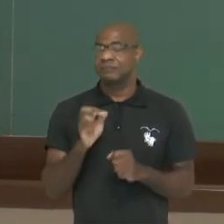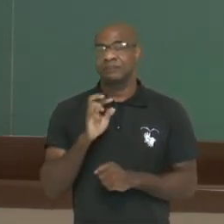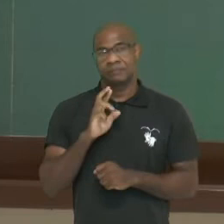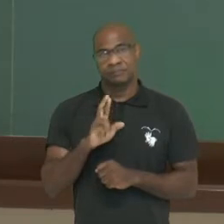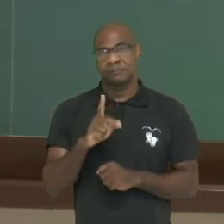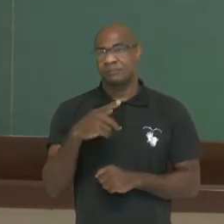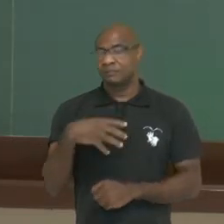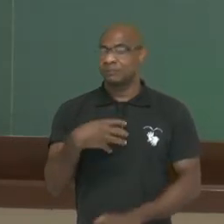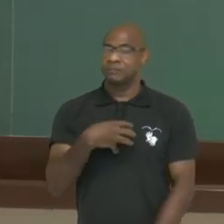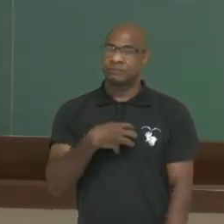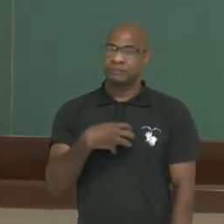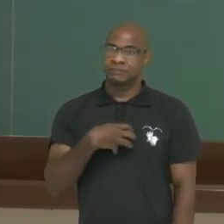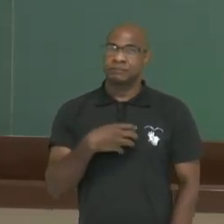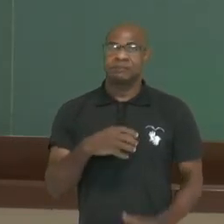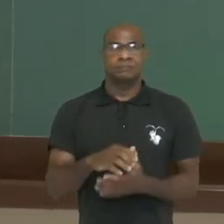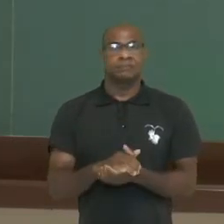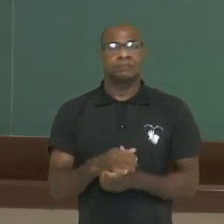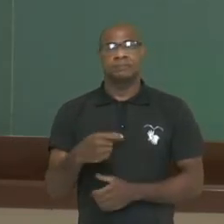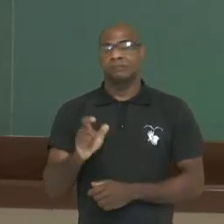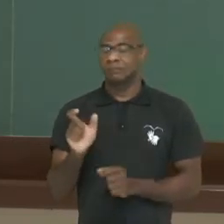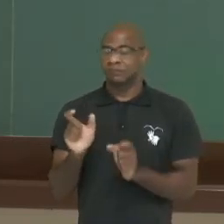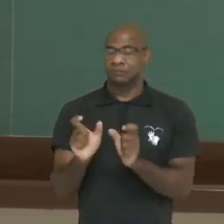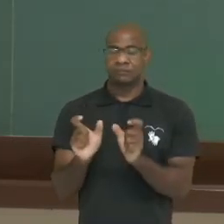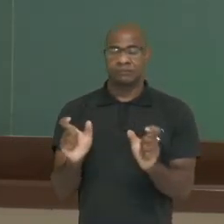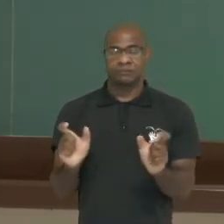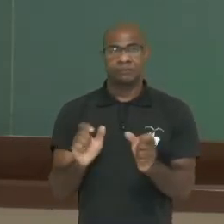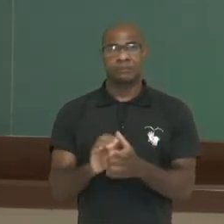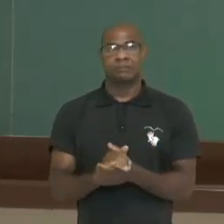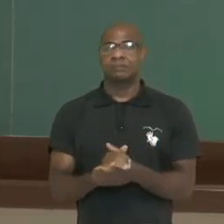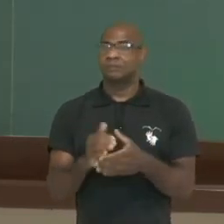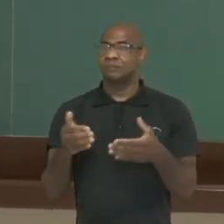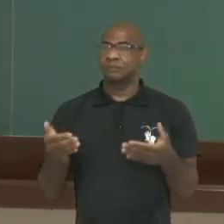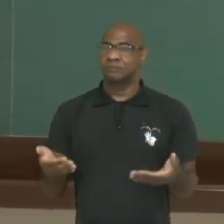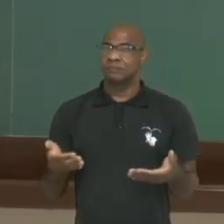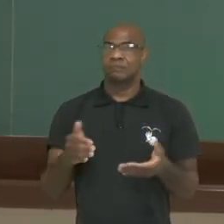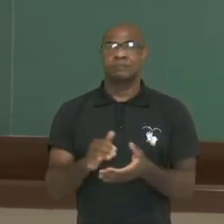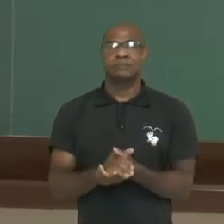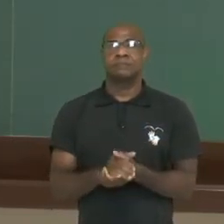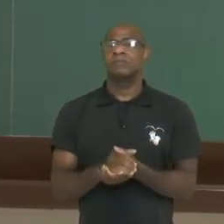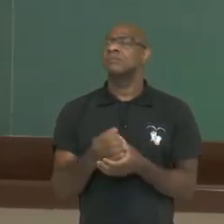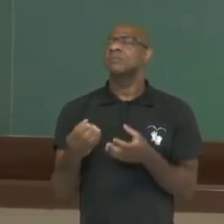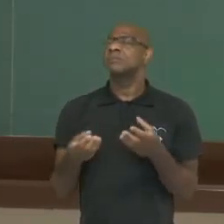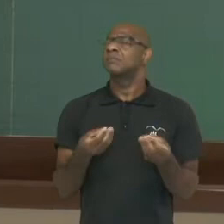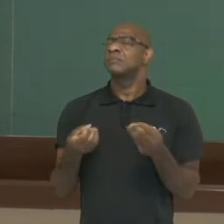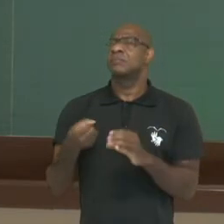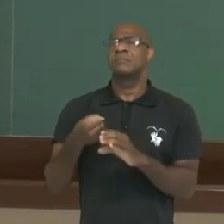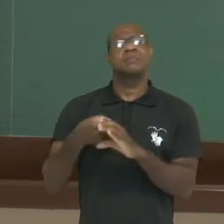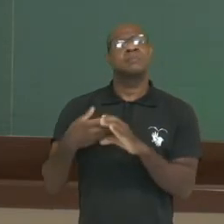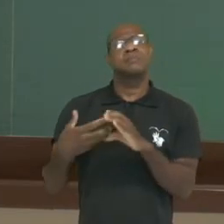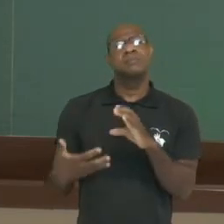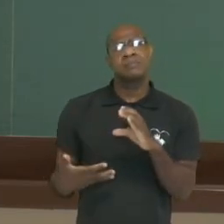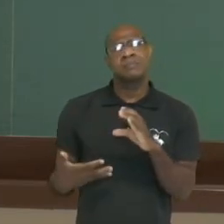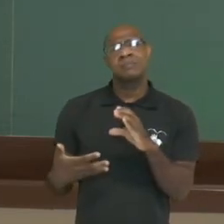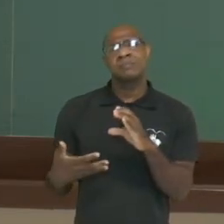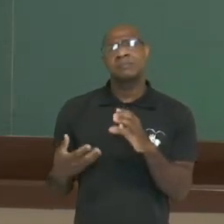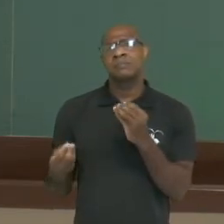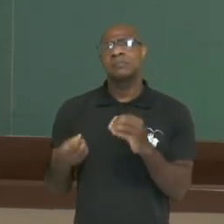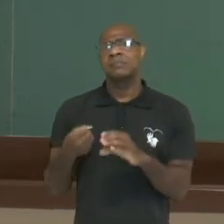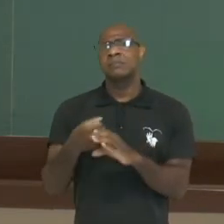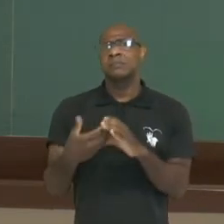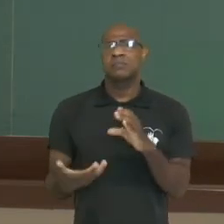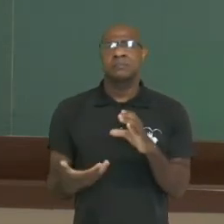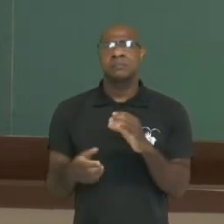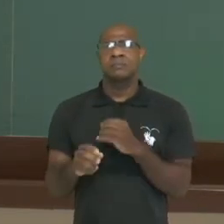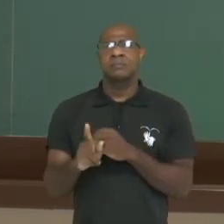sua forma, com as suas palavras, né? Então, como se caracteriza a categoria kata no karatê dentro